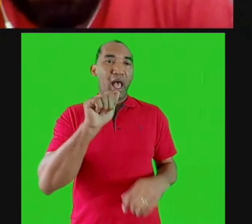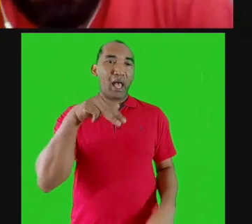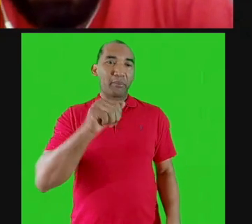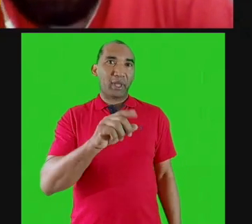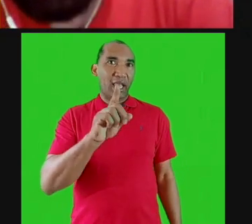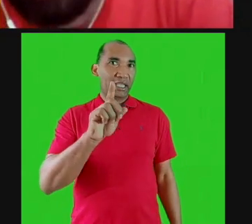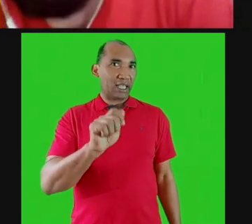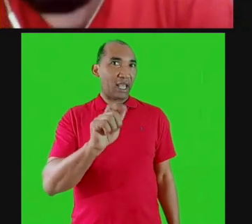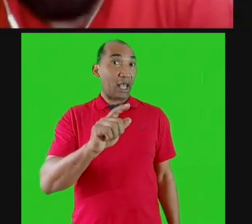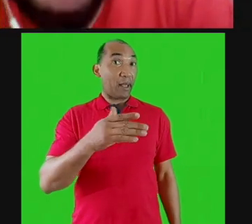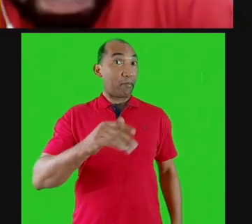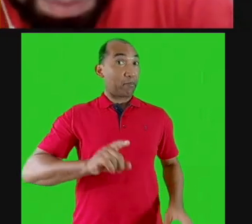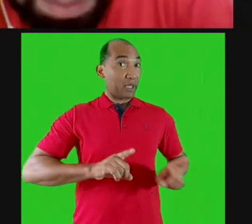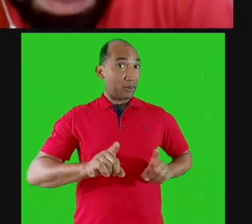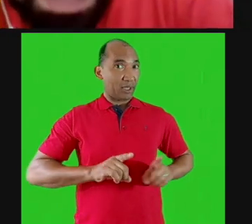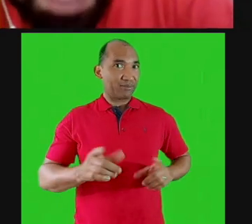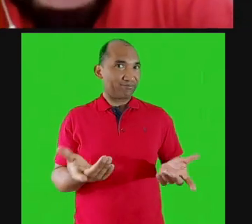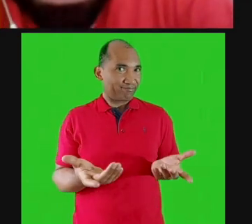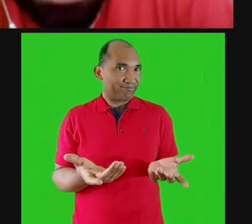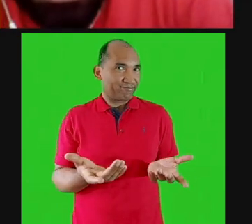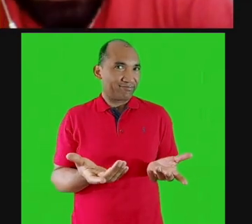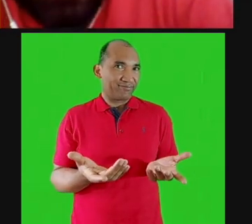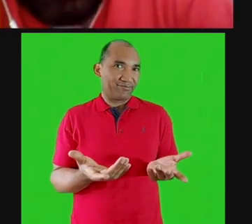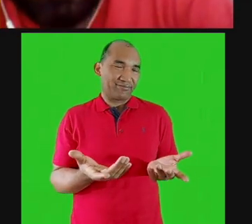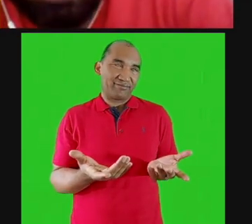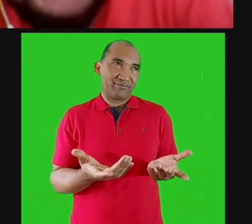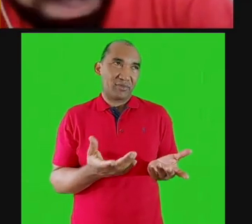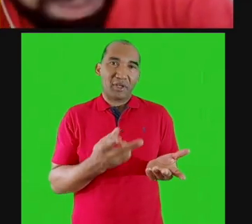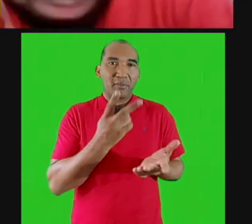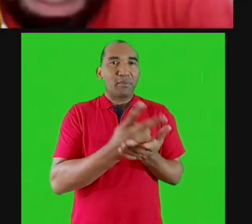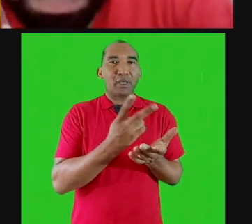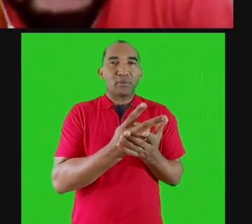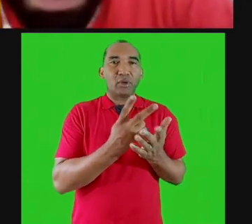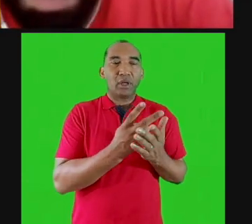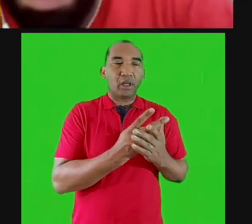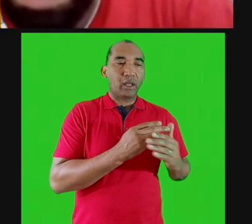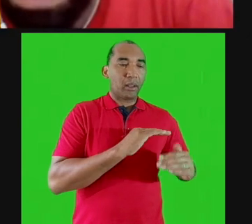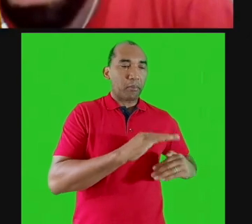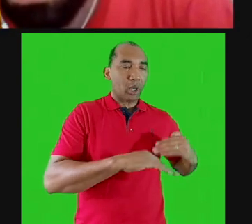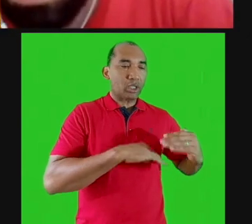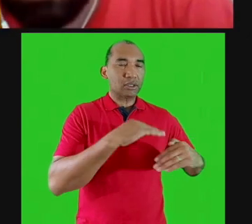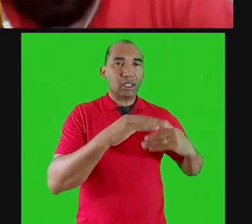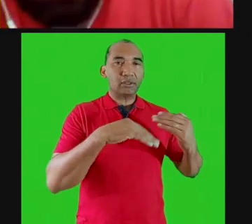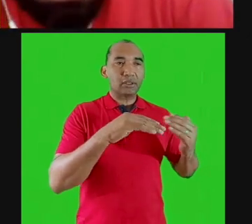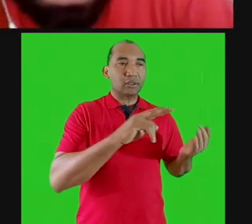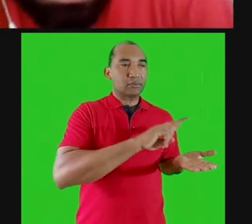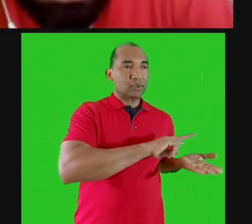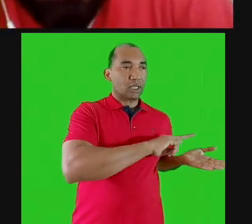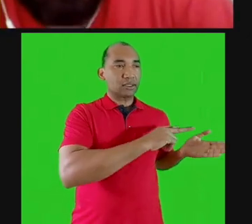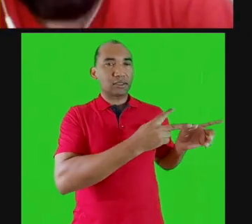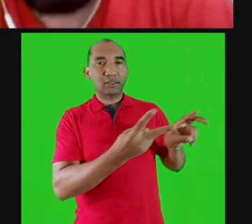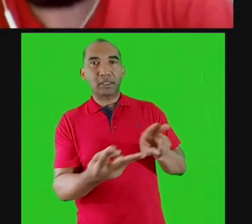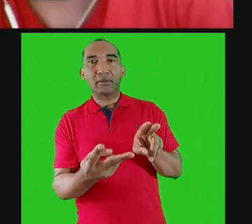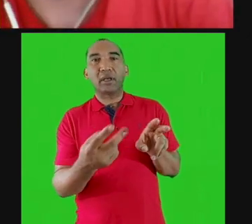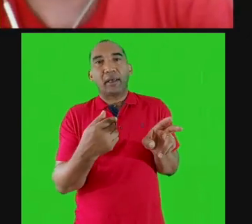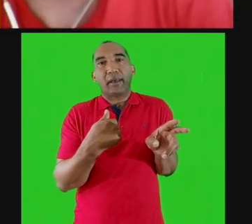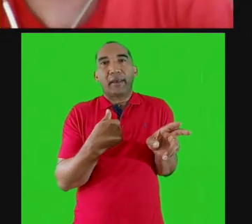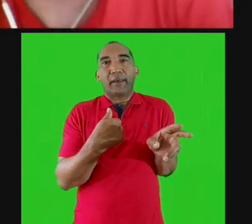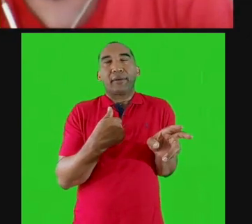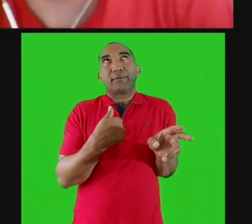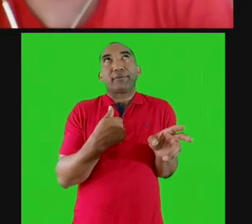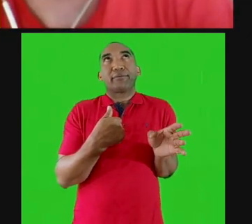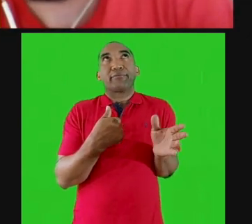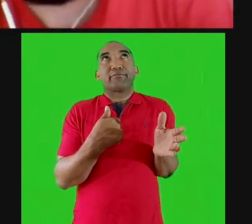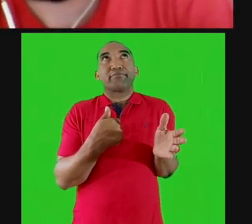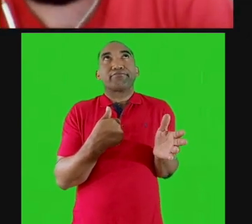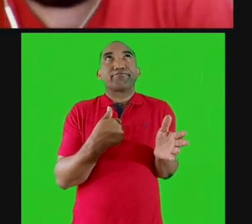e sempre foi minha melhor amiga desde a infância, mesmo antes do processo de transição. A gente sempre foi muito amigos, confidentes em todos os sentidos. E para mim